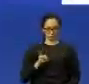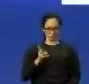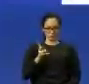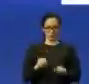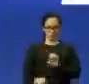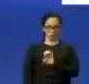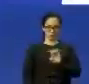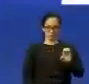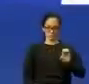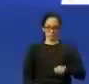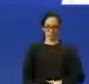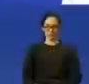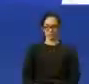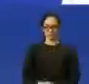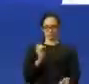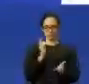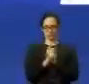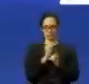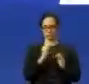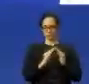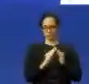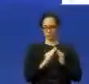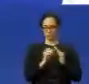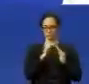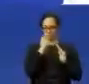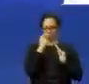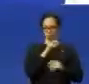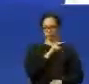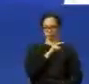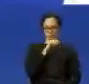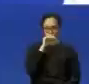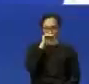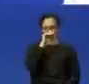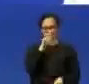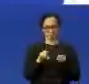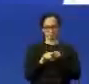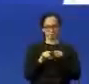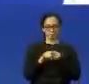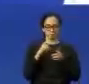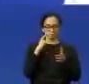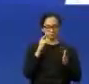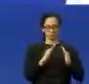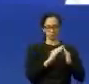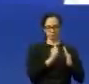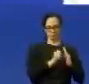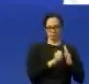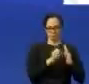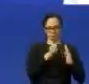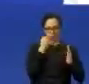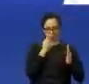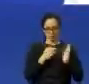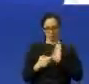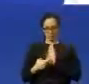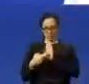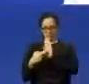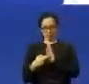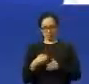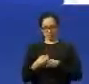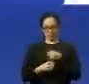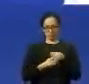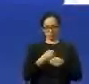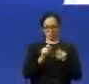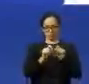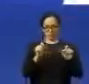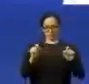e vire à esquerda na próxima rua. Aí a padaria estará logo a seguir. Ele pergunta o seguinte, a padaria está representada pelo ponto numerado com